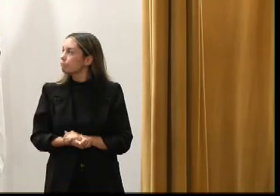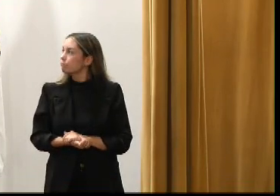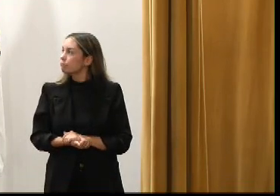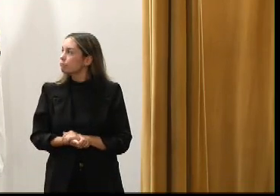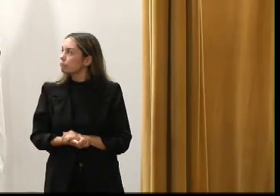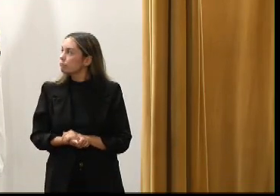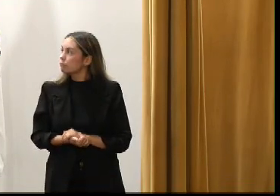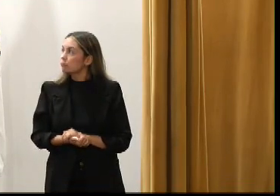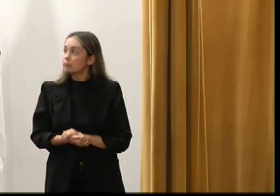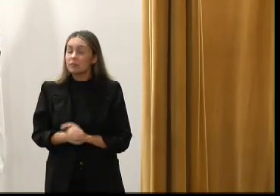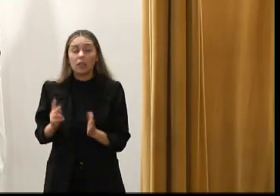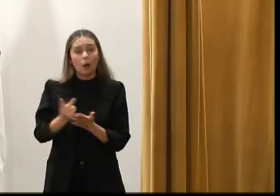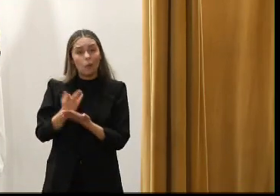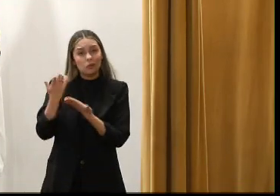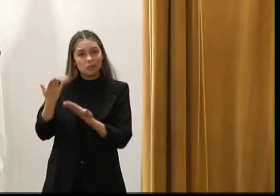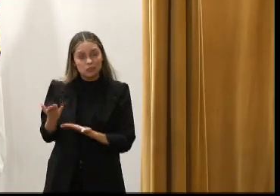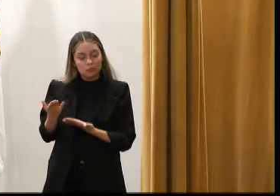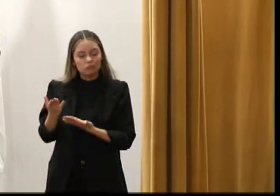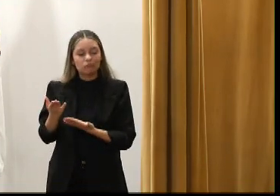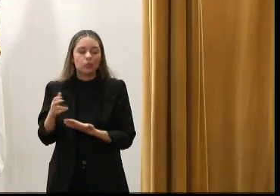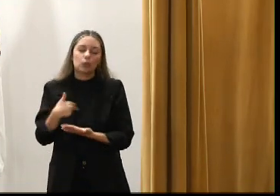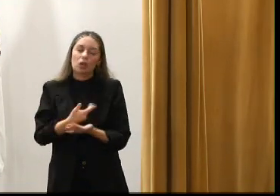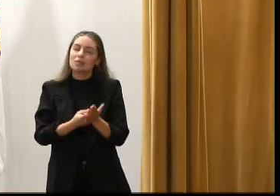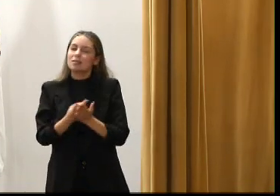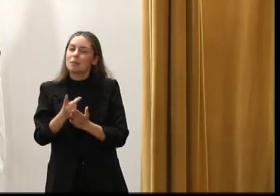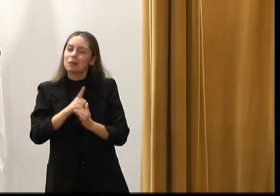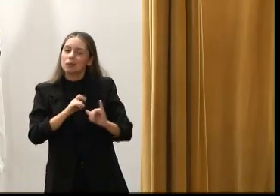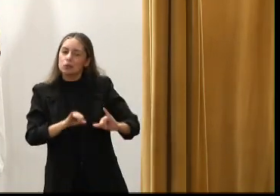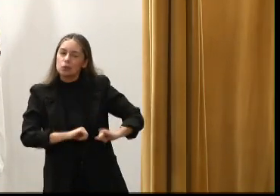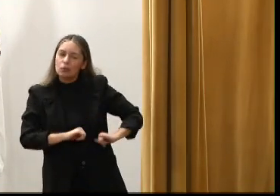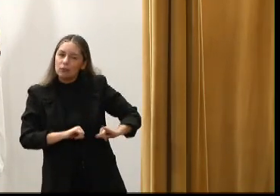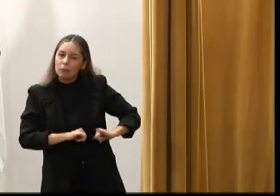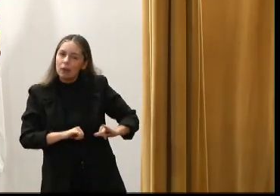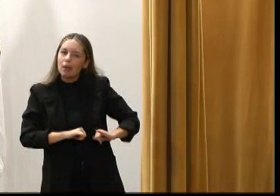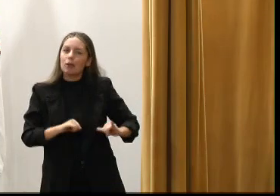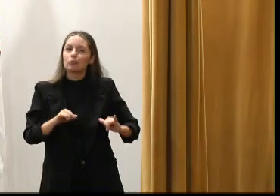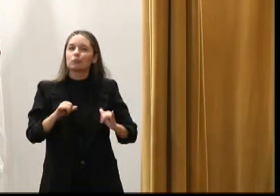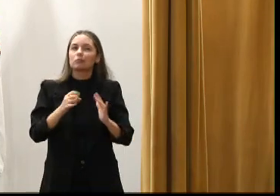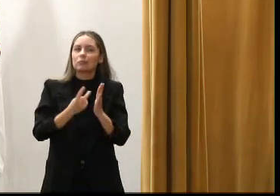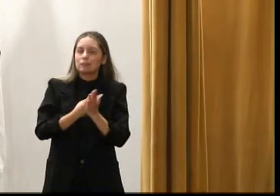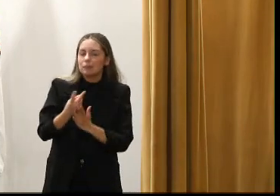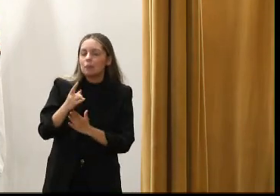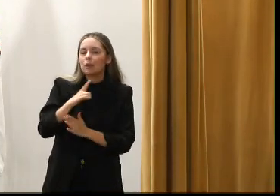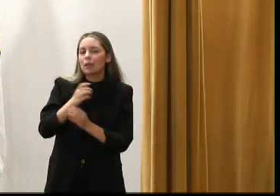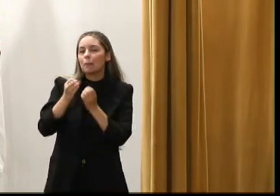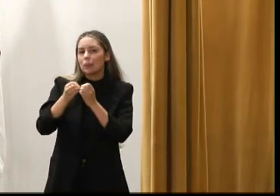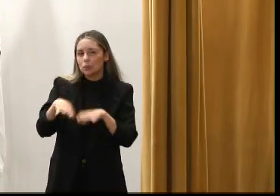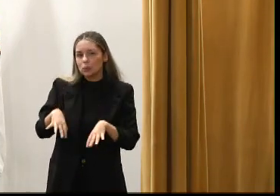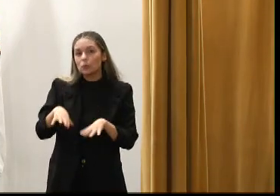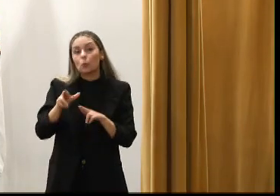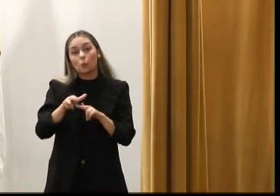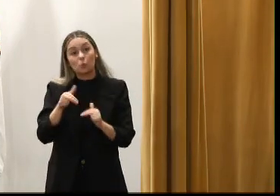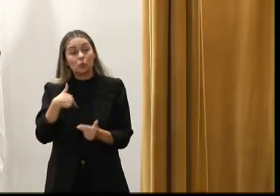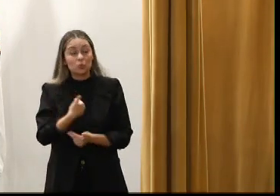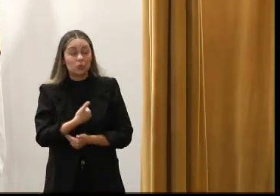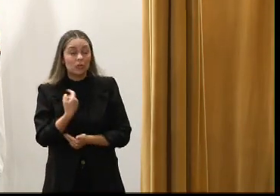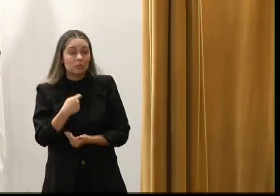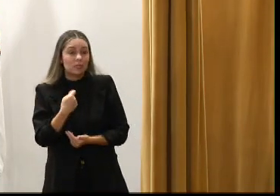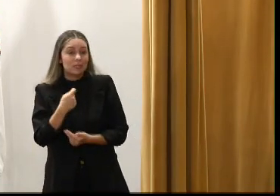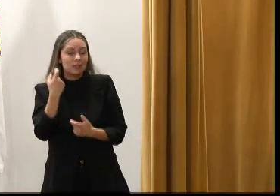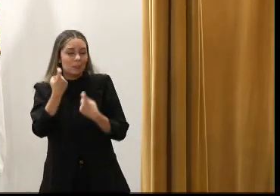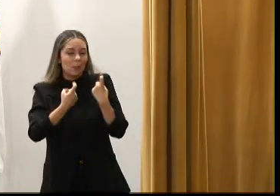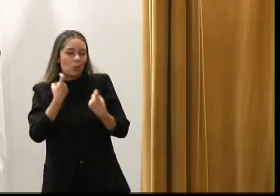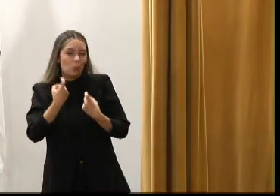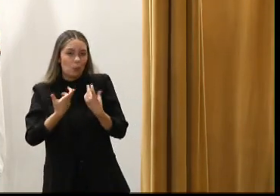Então, quando temos isso, há sempre sofrimento, há sempre perda. E é com isso que nós temos que nos